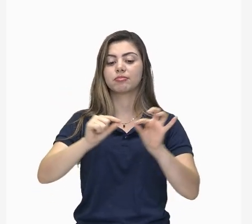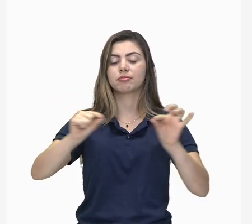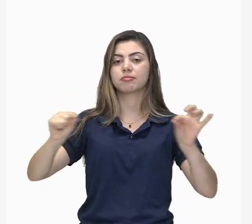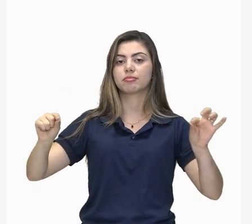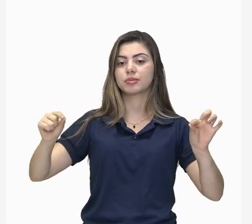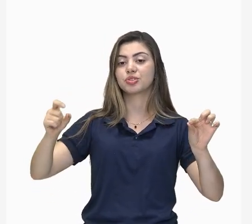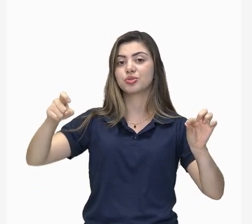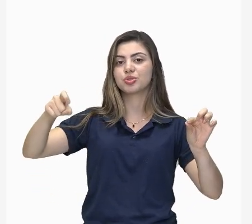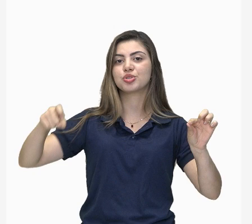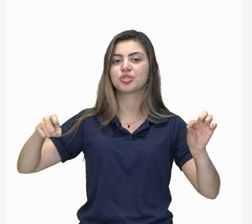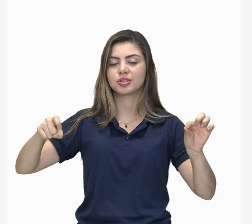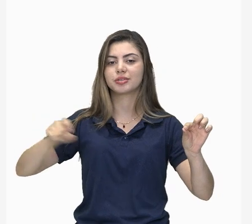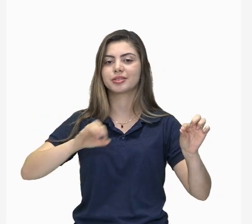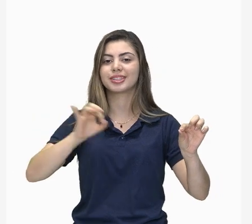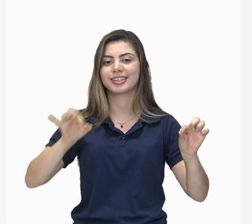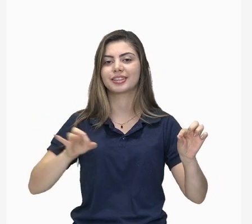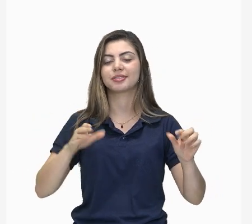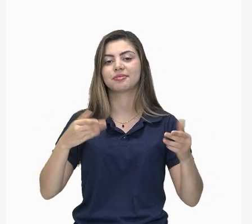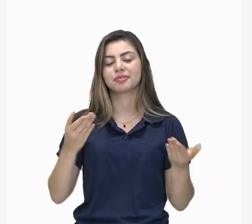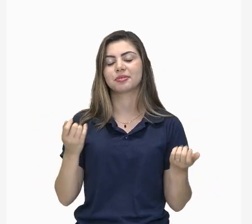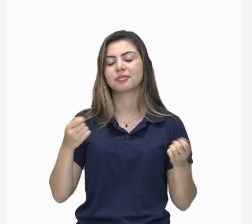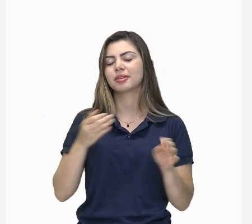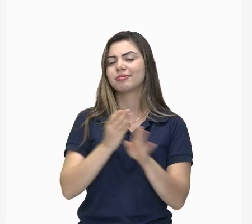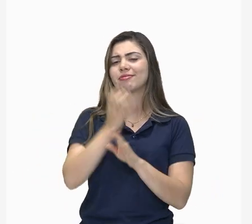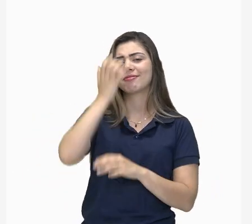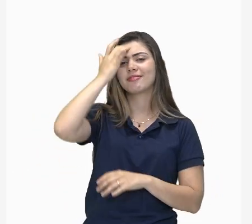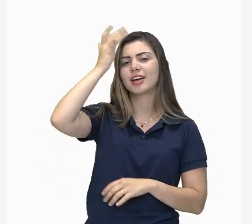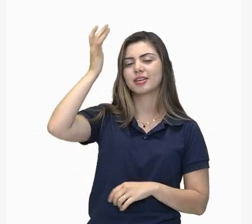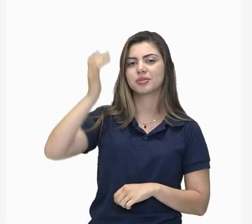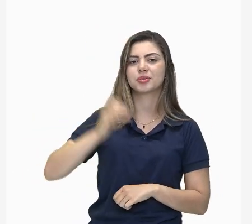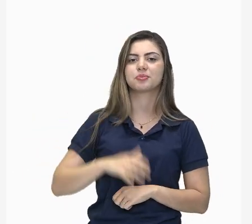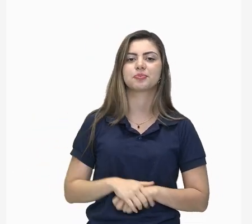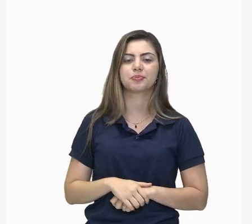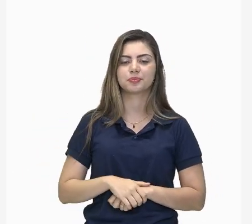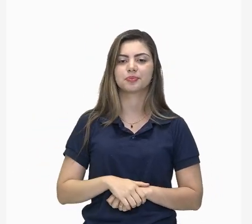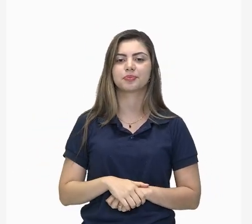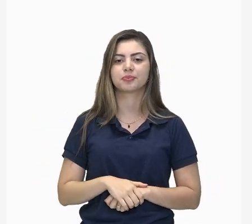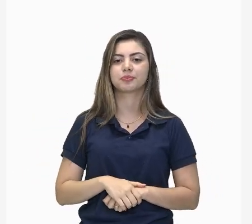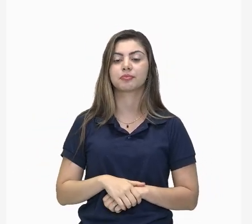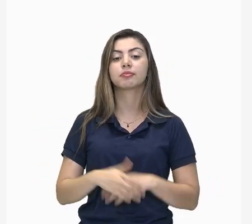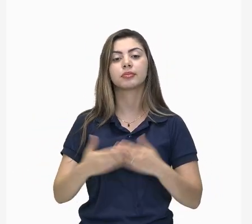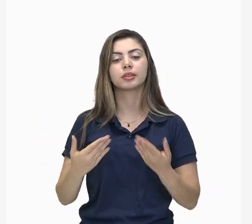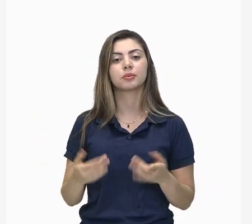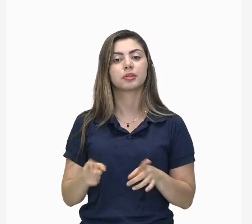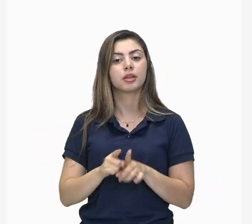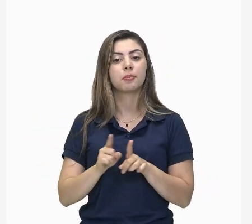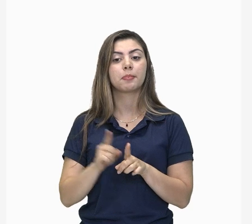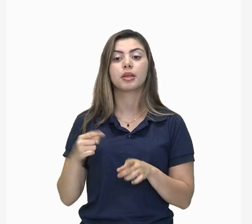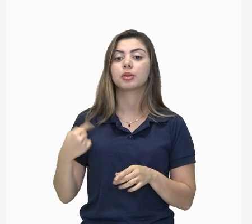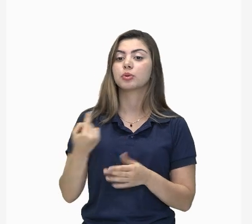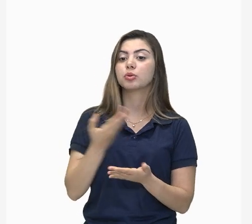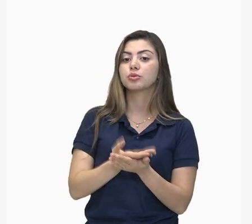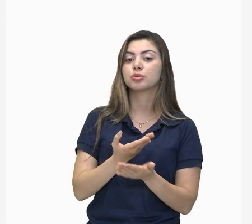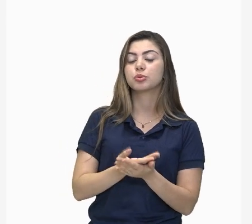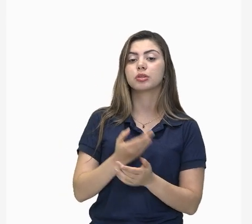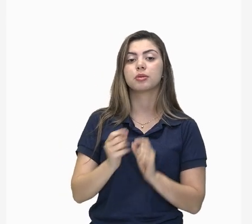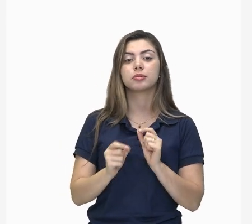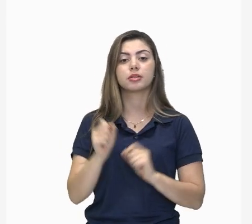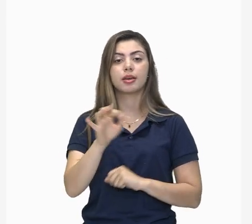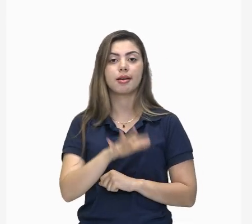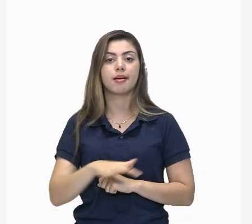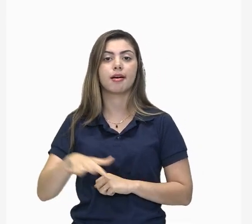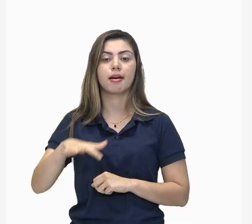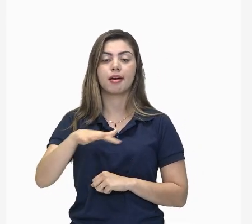consegue determinar aí com uma certa facilidade, tá bom? Além disso, nós falamos aí da área de uma elipse,